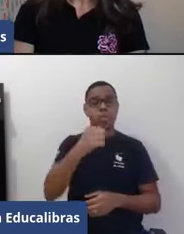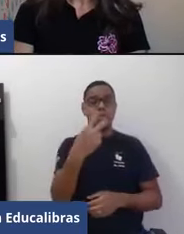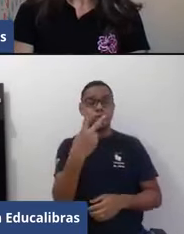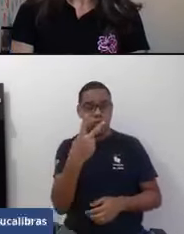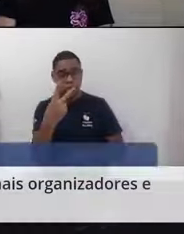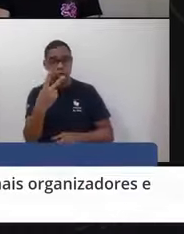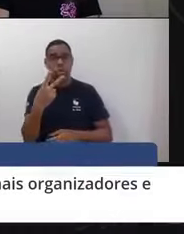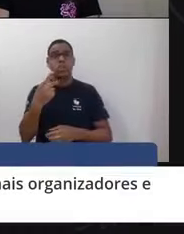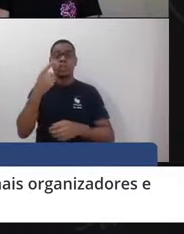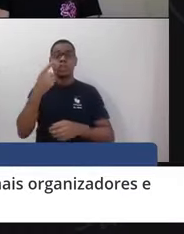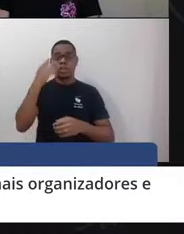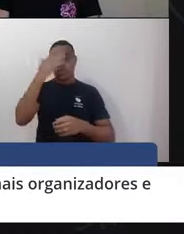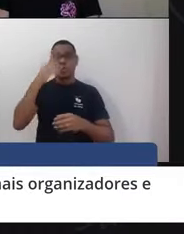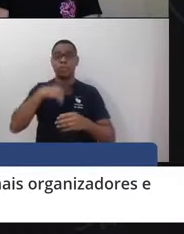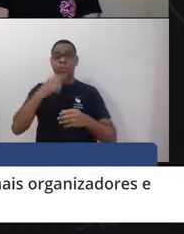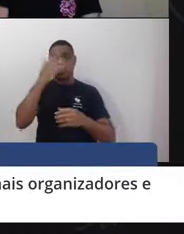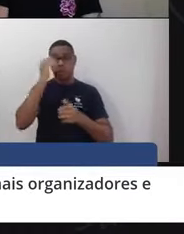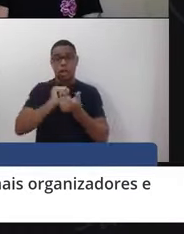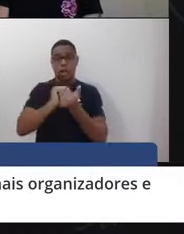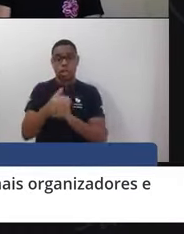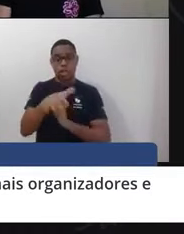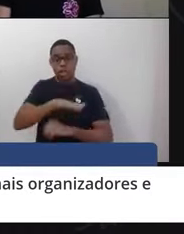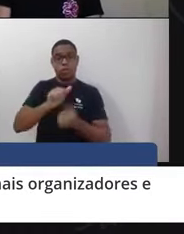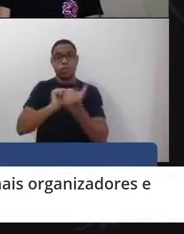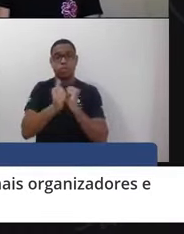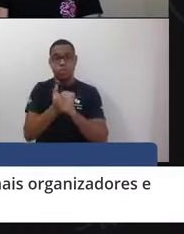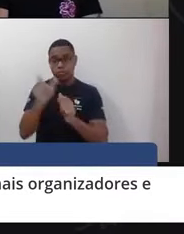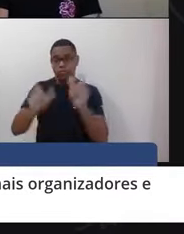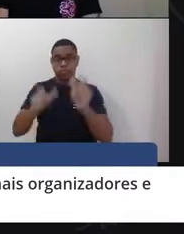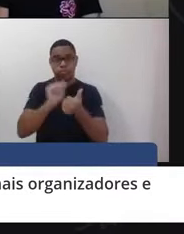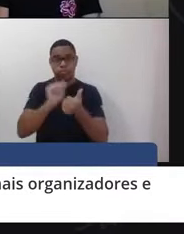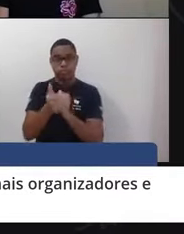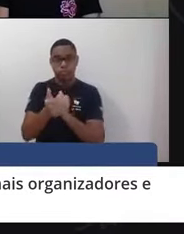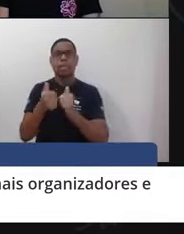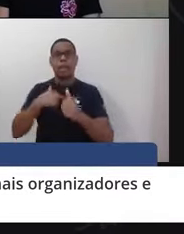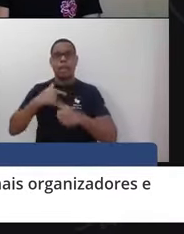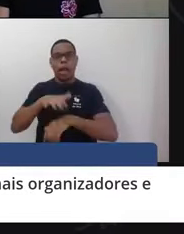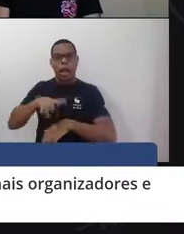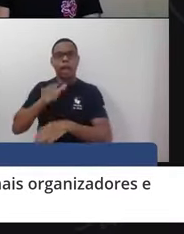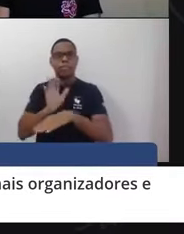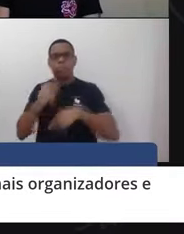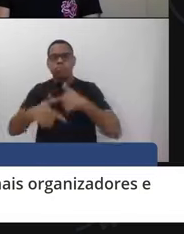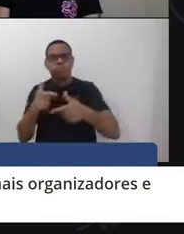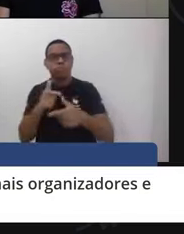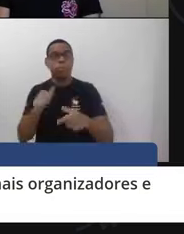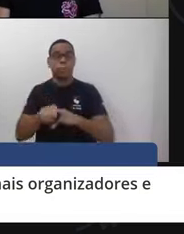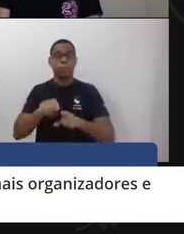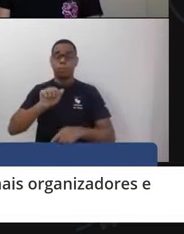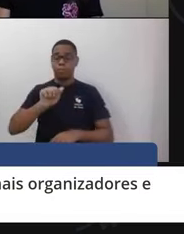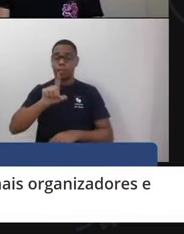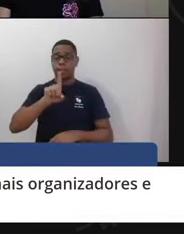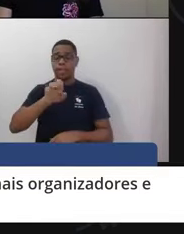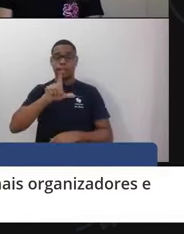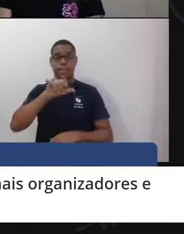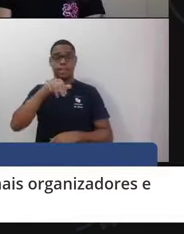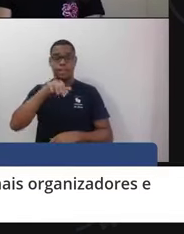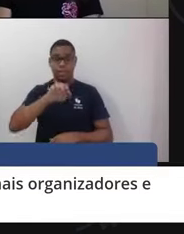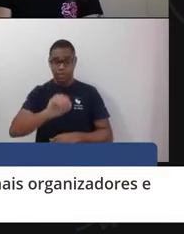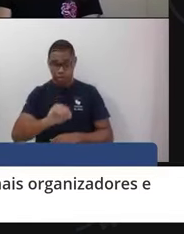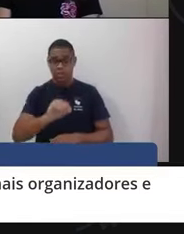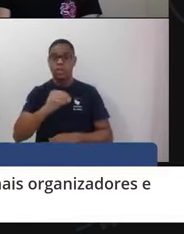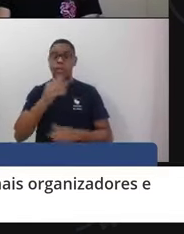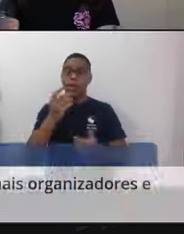alto rendimento. Eu venho da área do esporte, com atletas com deficiência. E o Adelino acabou sendo um dos resultados